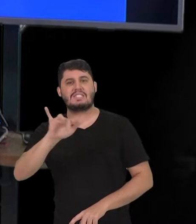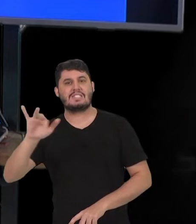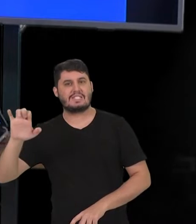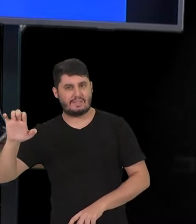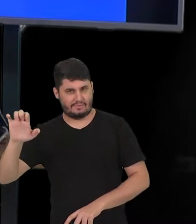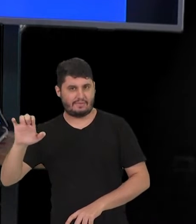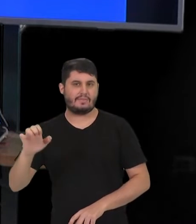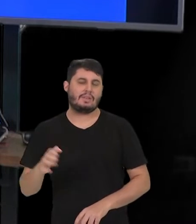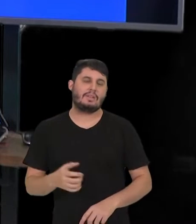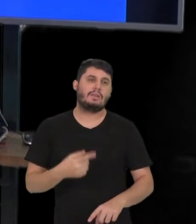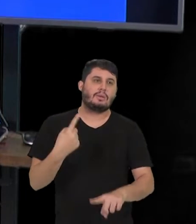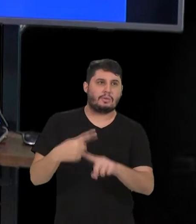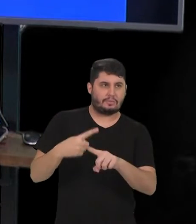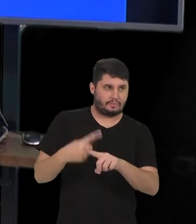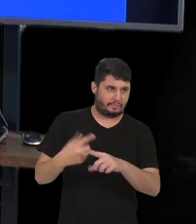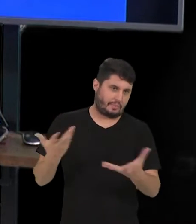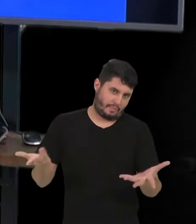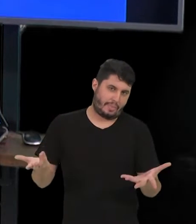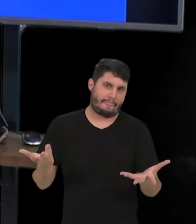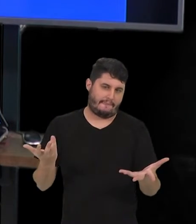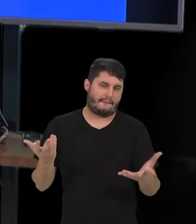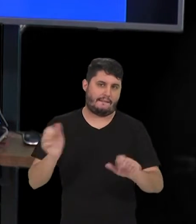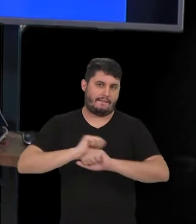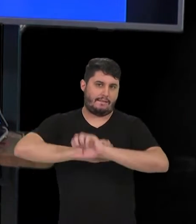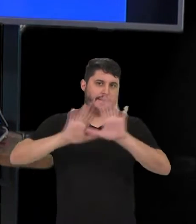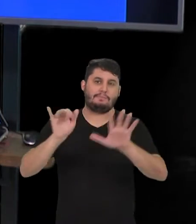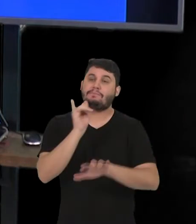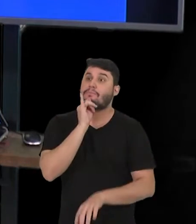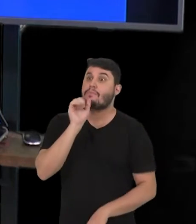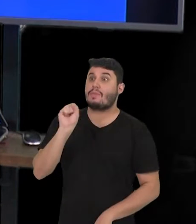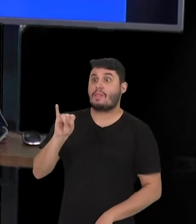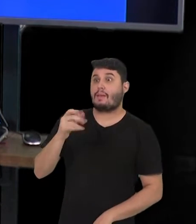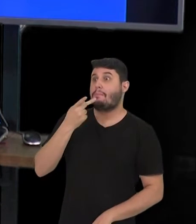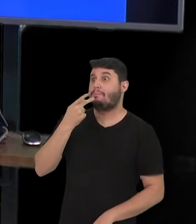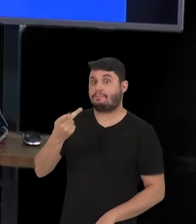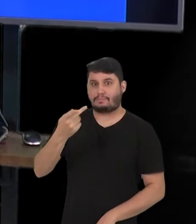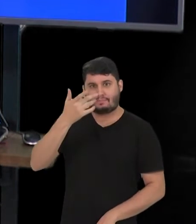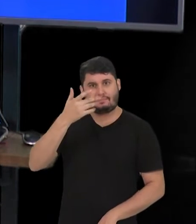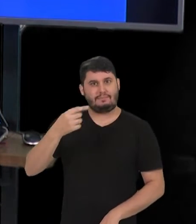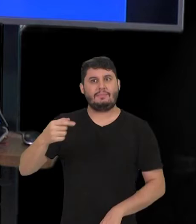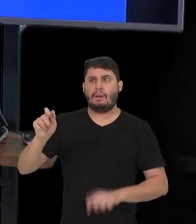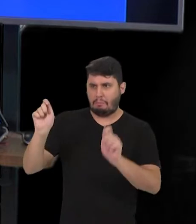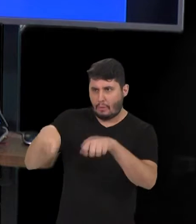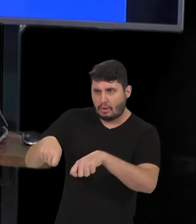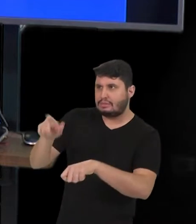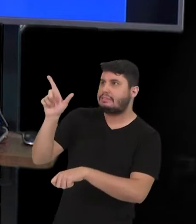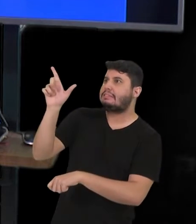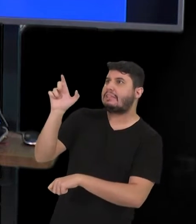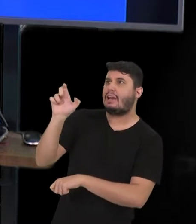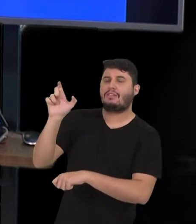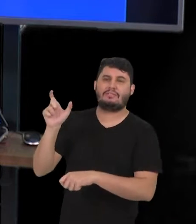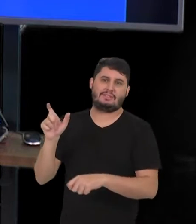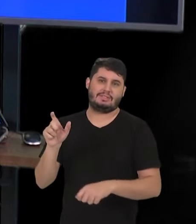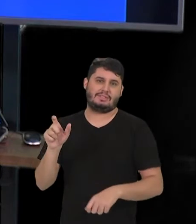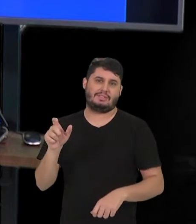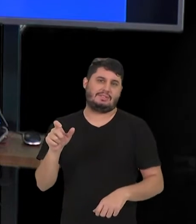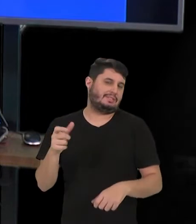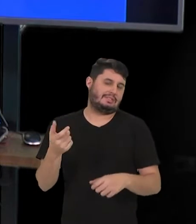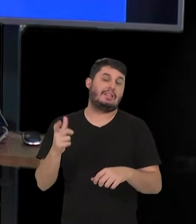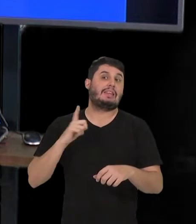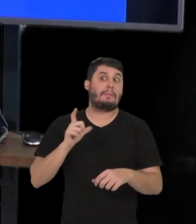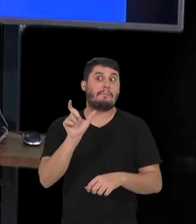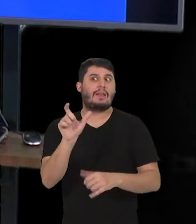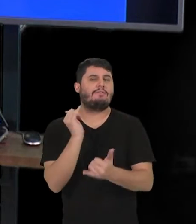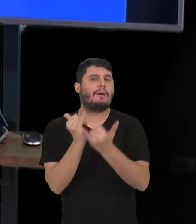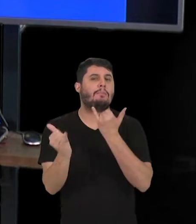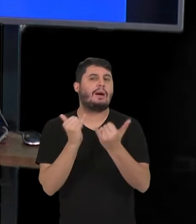comigo, a menina falou, dá para o senhor tirar uma selfie da gente aqui? Eu digo, não, para ser selfie eu tenho que estar na foto. né? Porque tanto é que self-service você